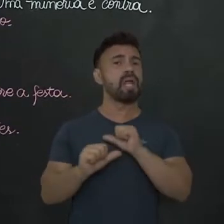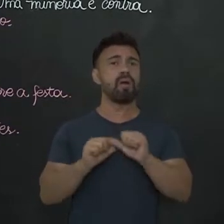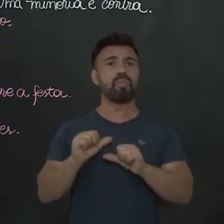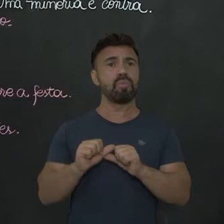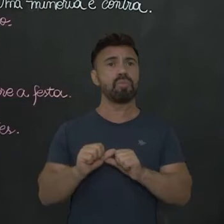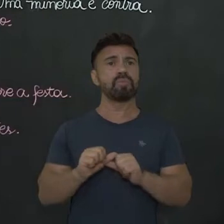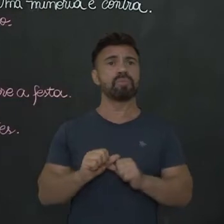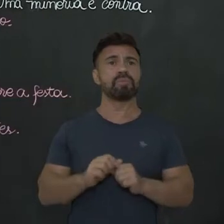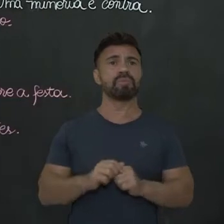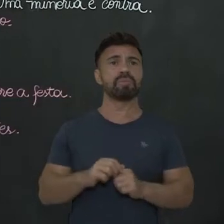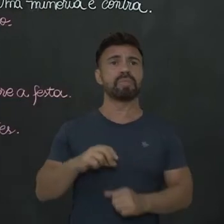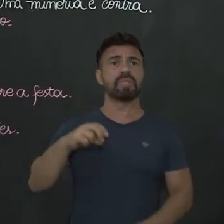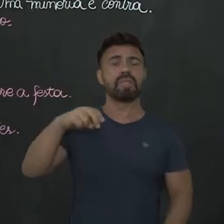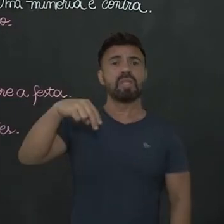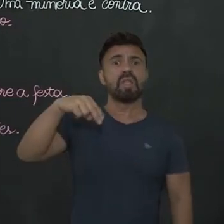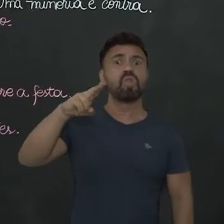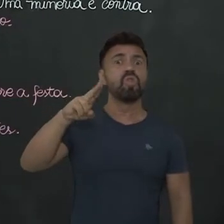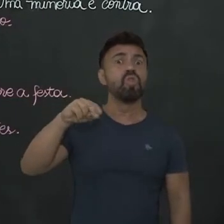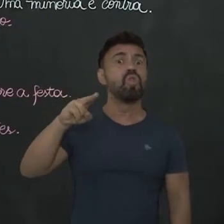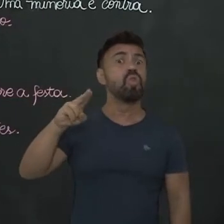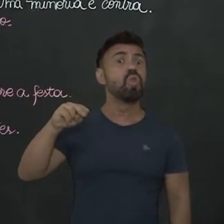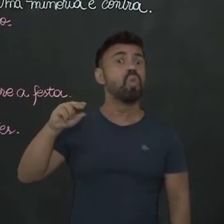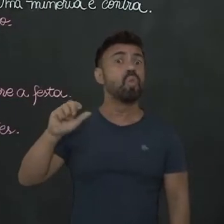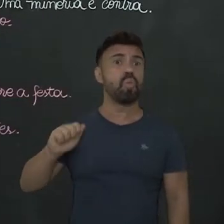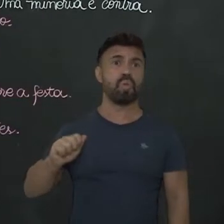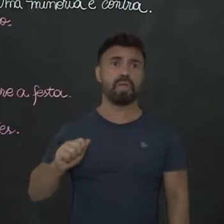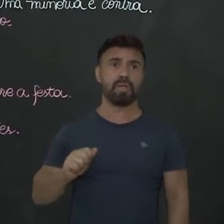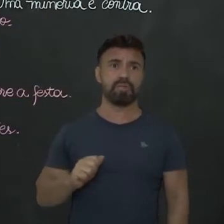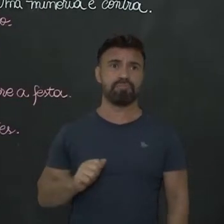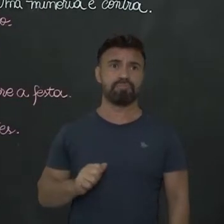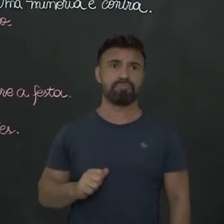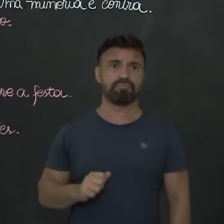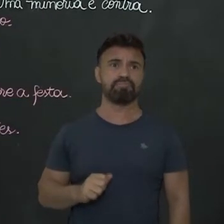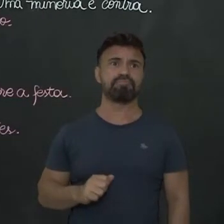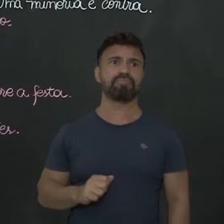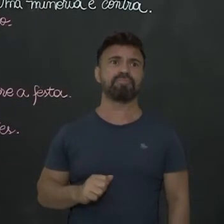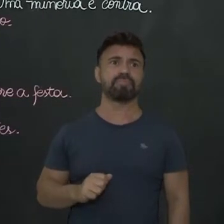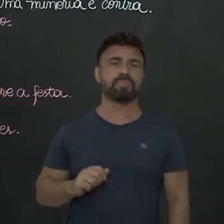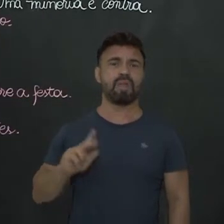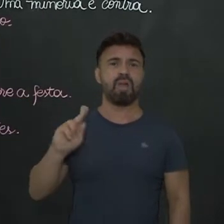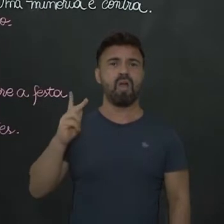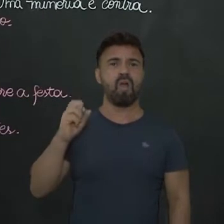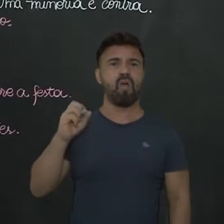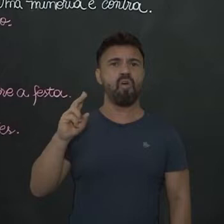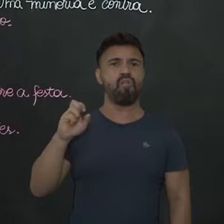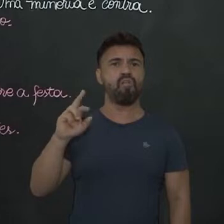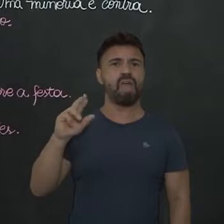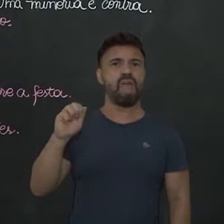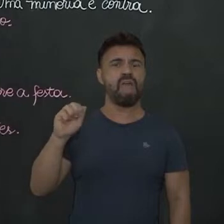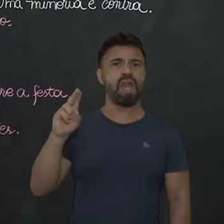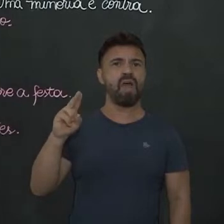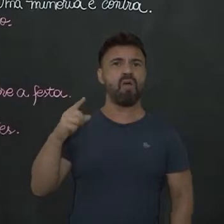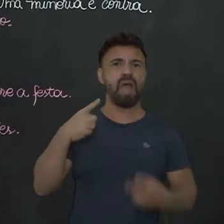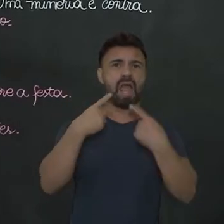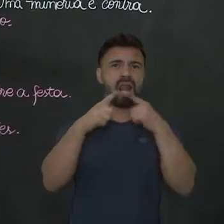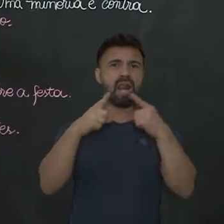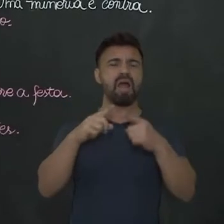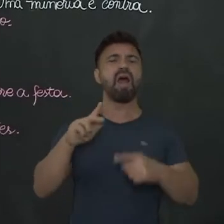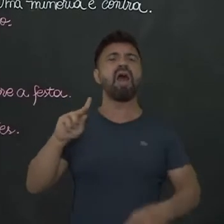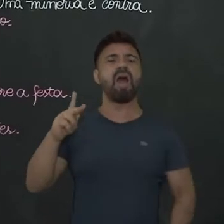Então isso aqui, galera, nunca essa construção, houveram reclamações. Não.